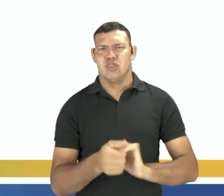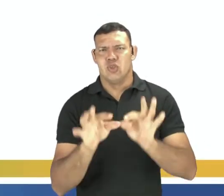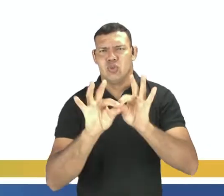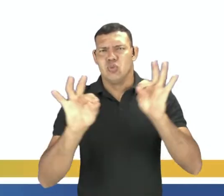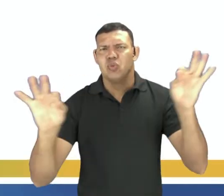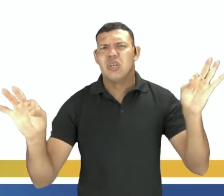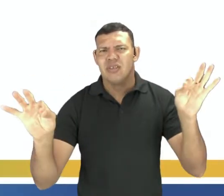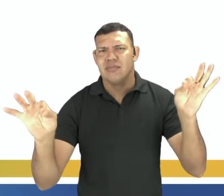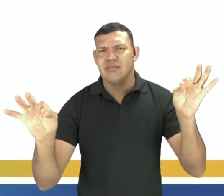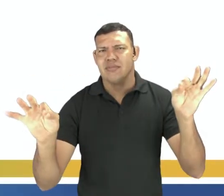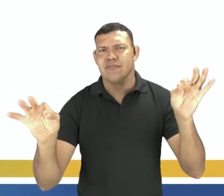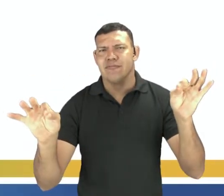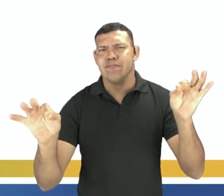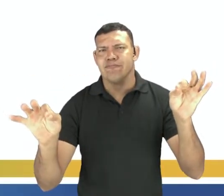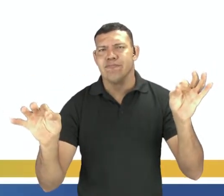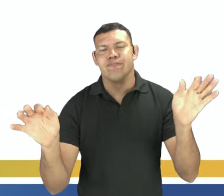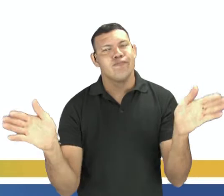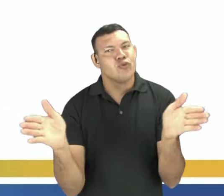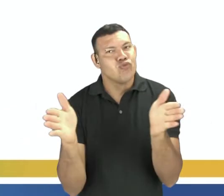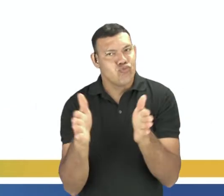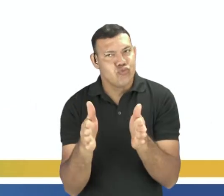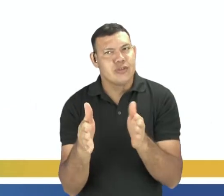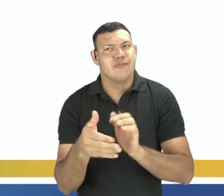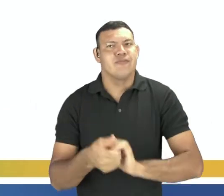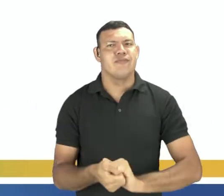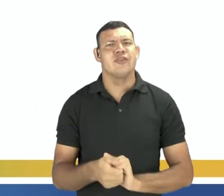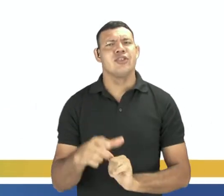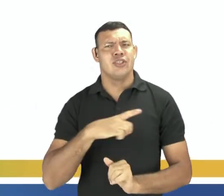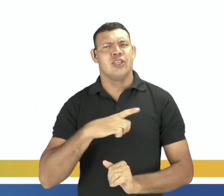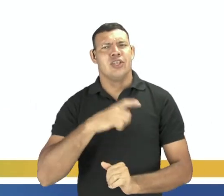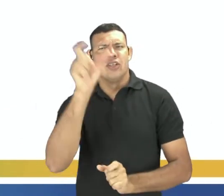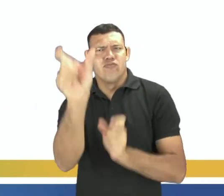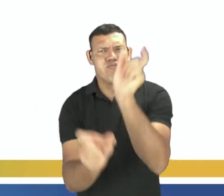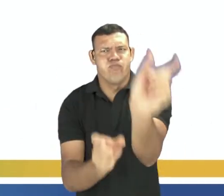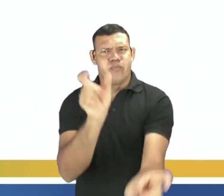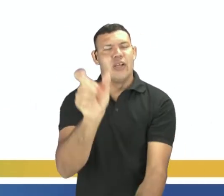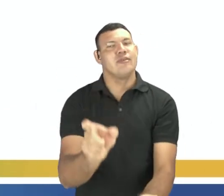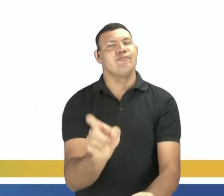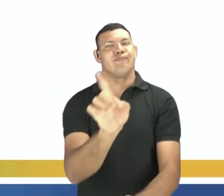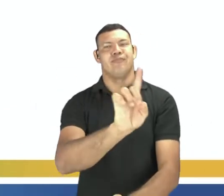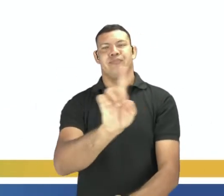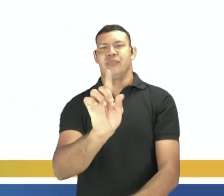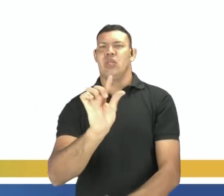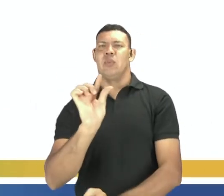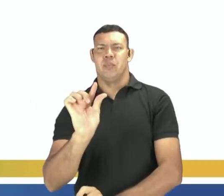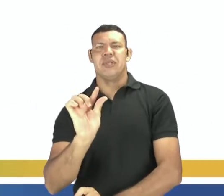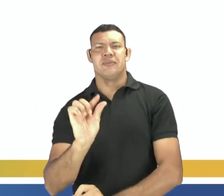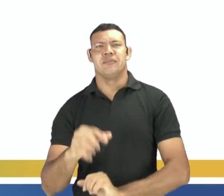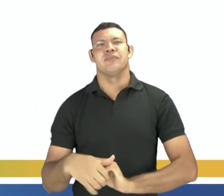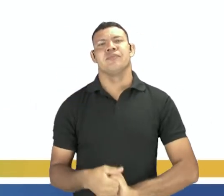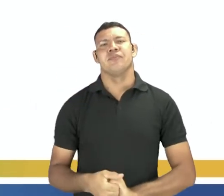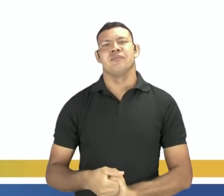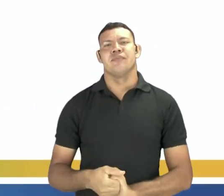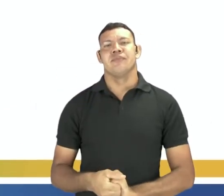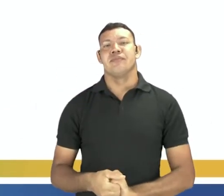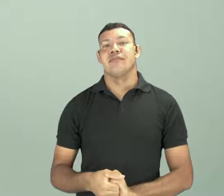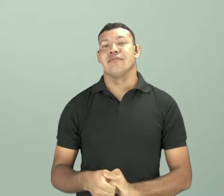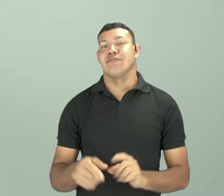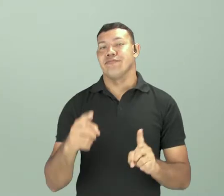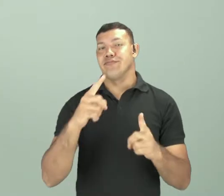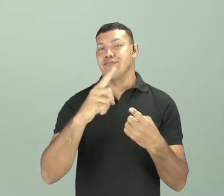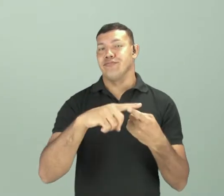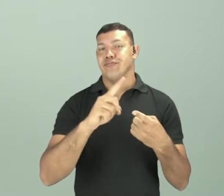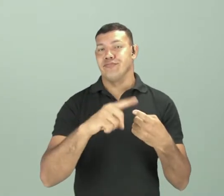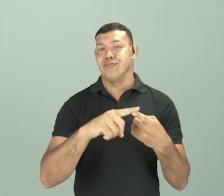longo? Não, ele é um texto curto. Tem muitos personagens? Não, tem poucos personagens. Quais nossos personagens aí? Nós temos a